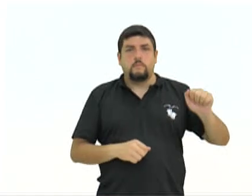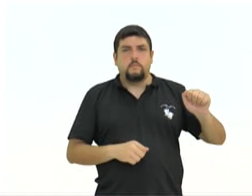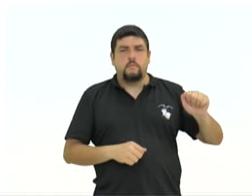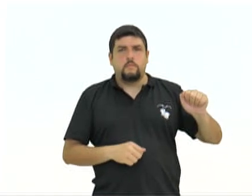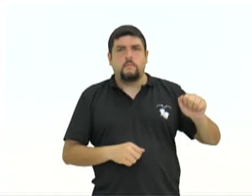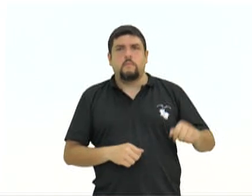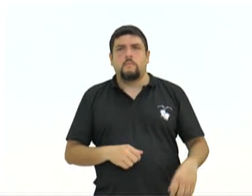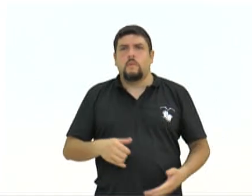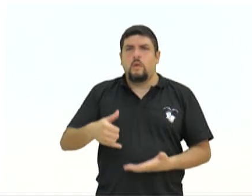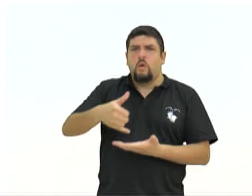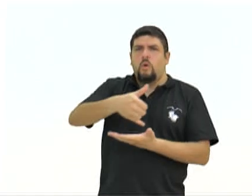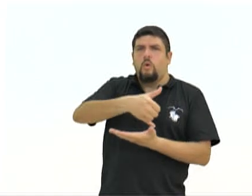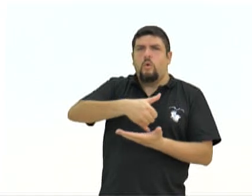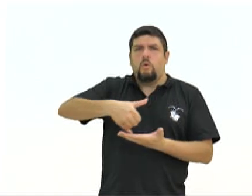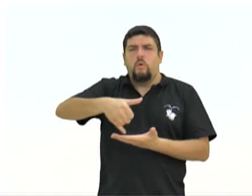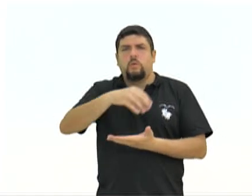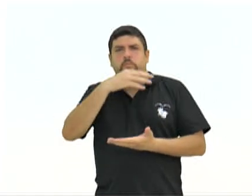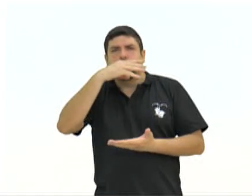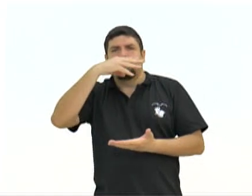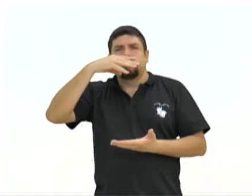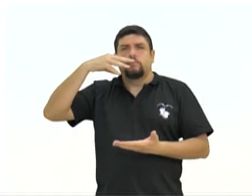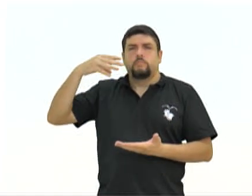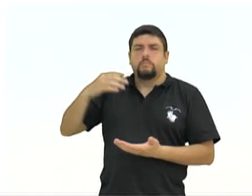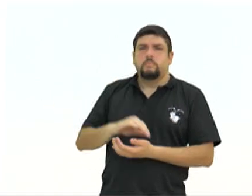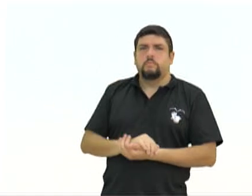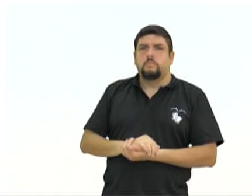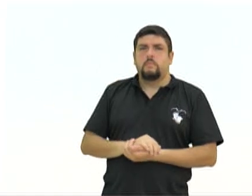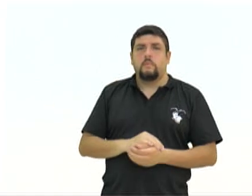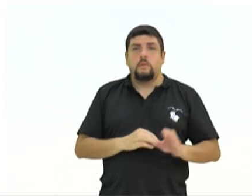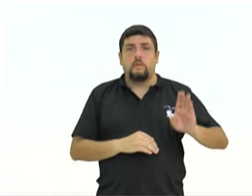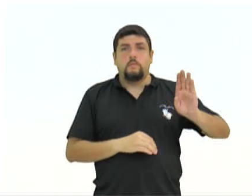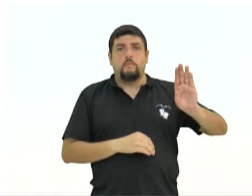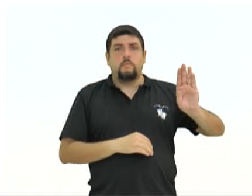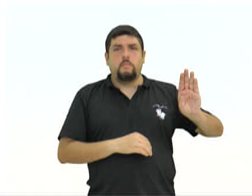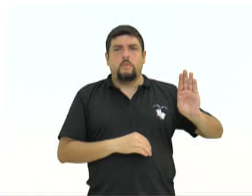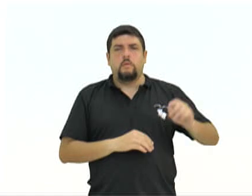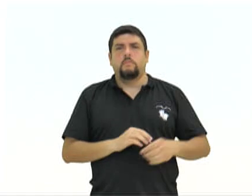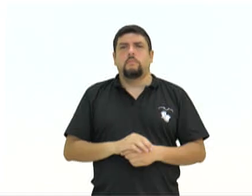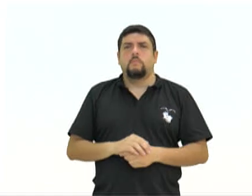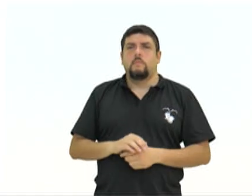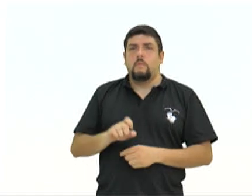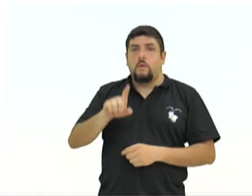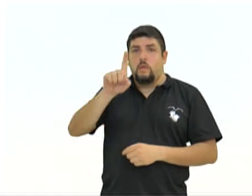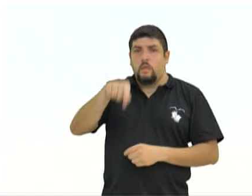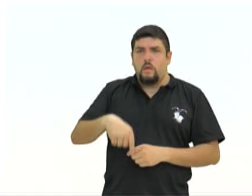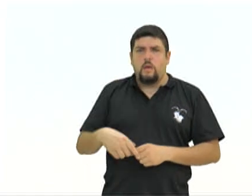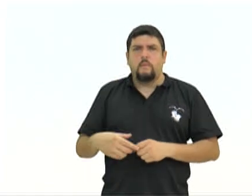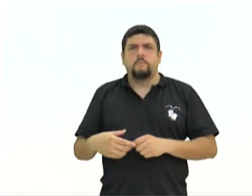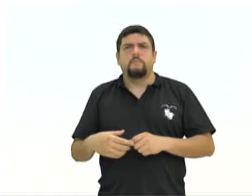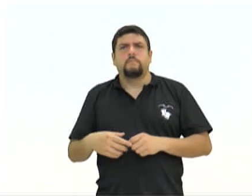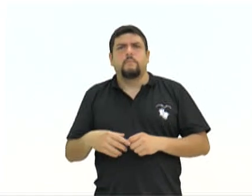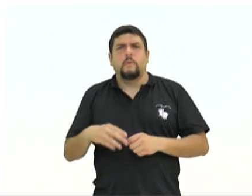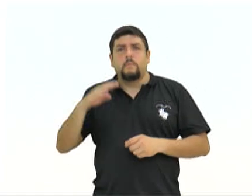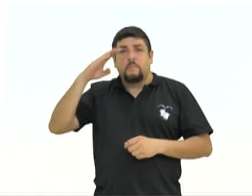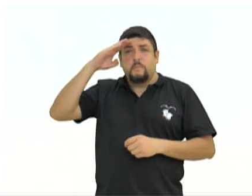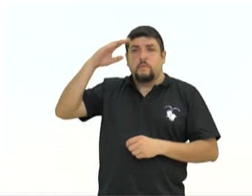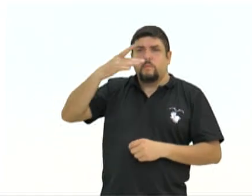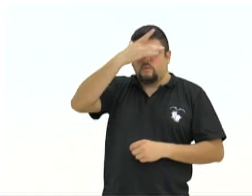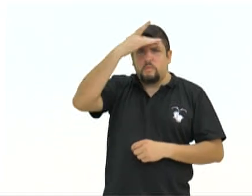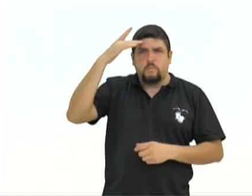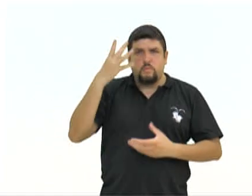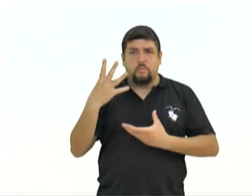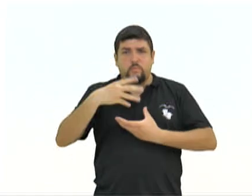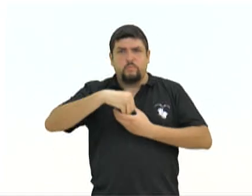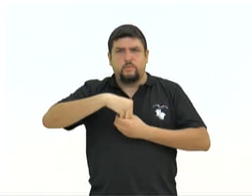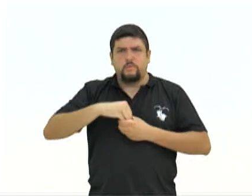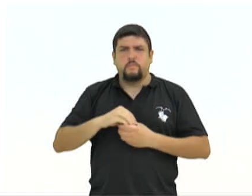óleo perfumado extraído de uma planta ou flor. B, traço fundamental de uma pessoa ou coisa, a sua natureza